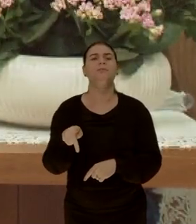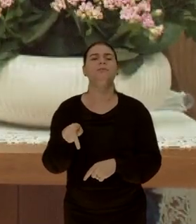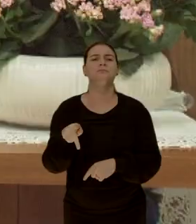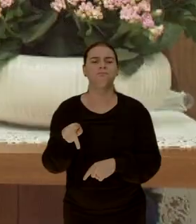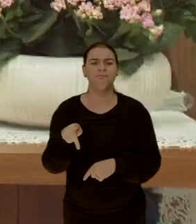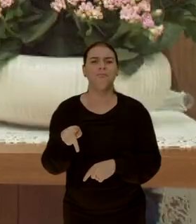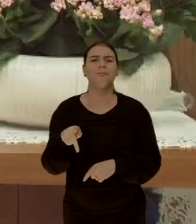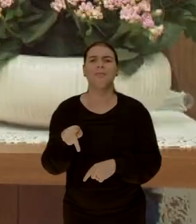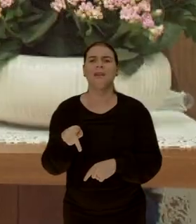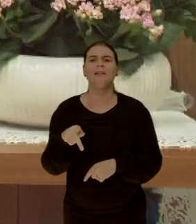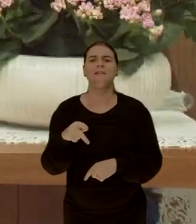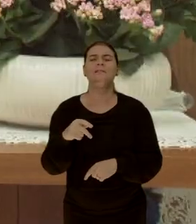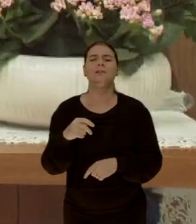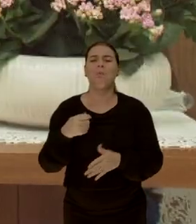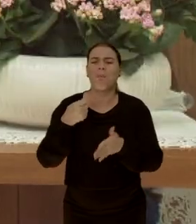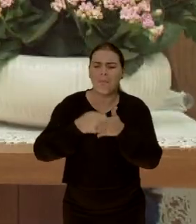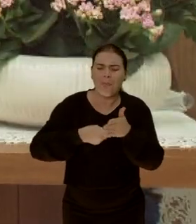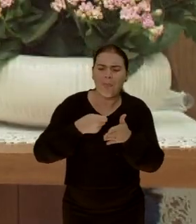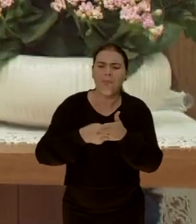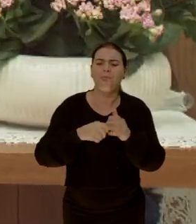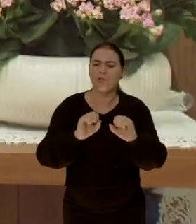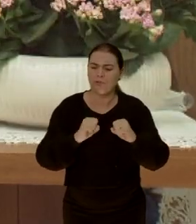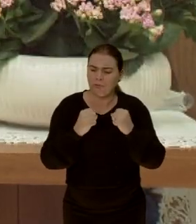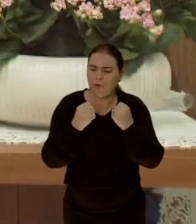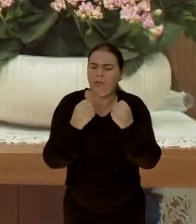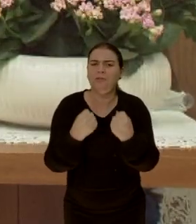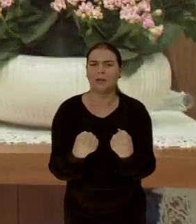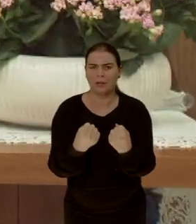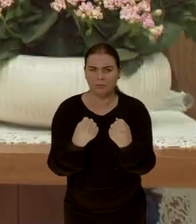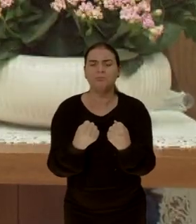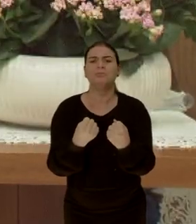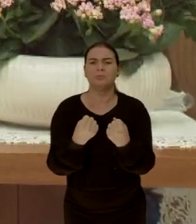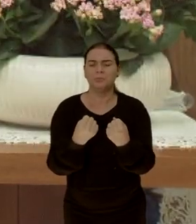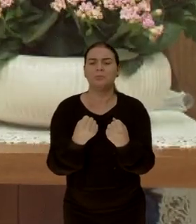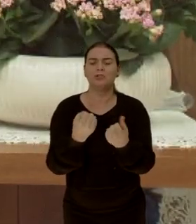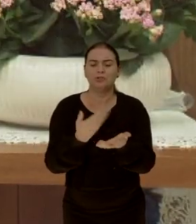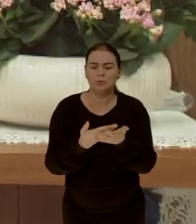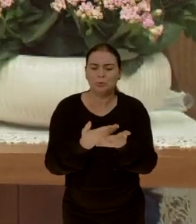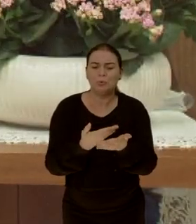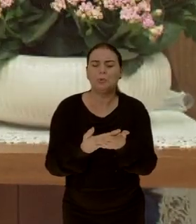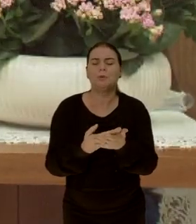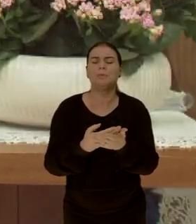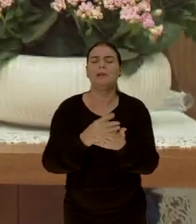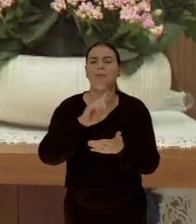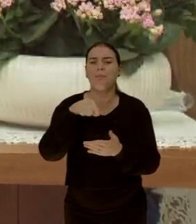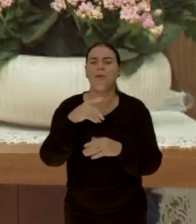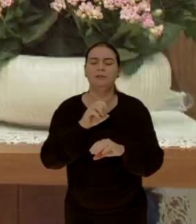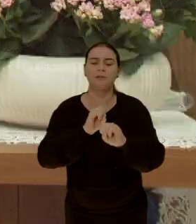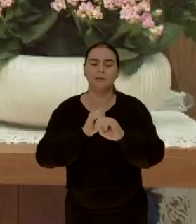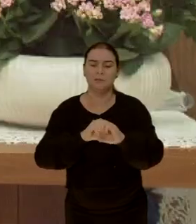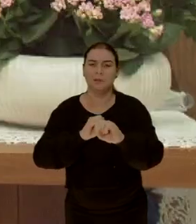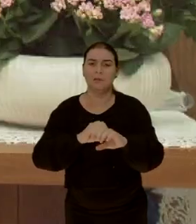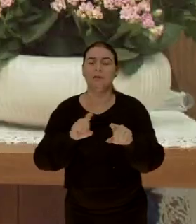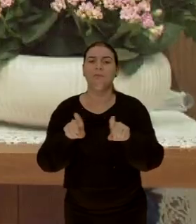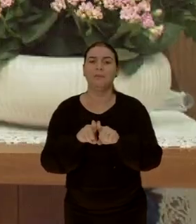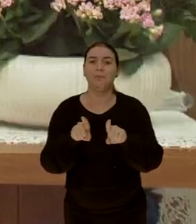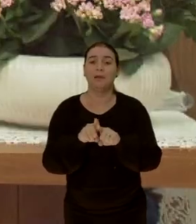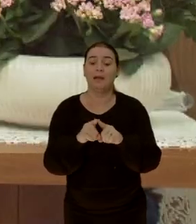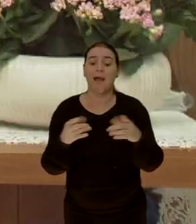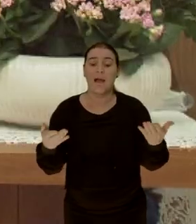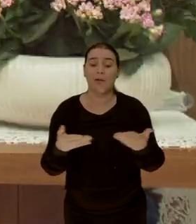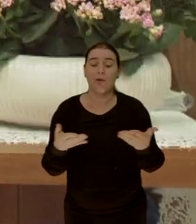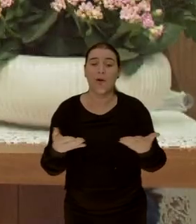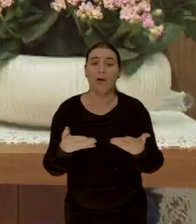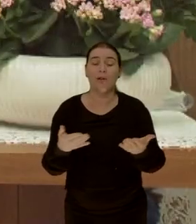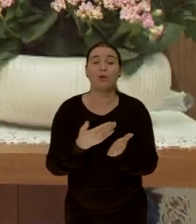têm sido muito dedicadas. E nós estamos vendo esse resultado quando começamos a trabalhar agora com